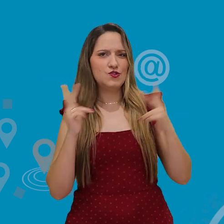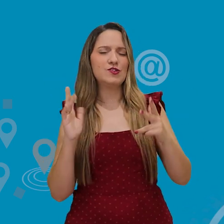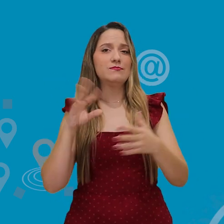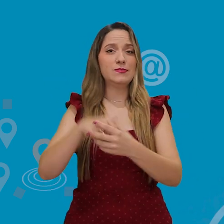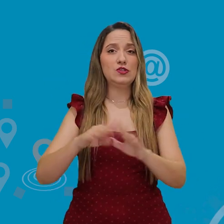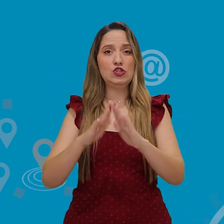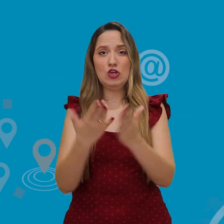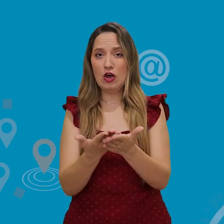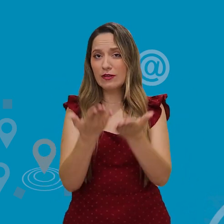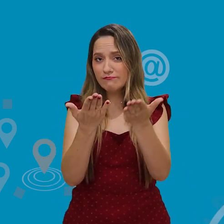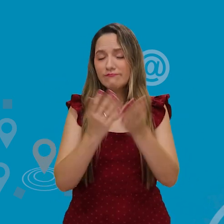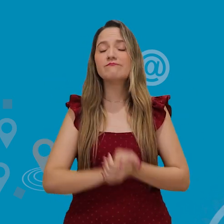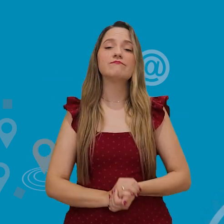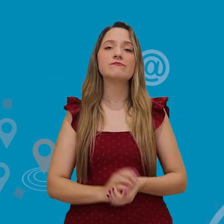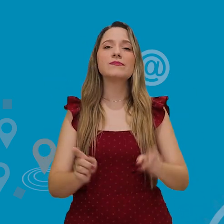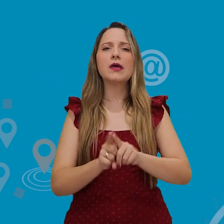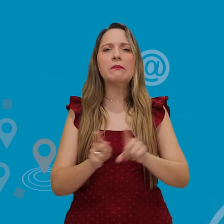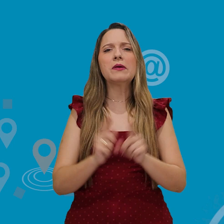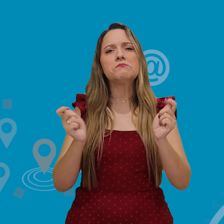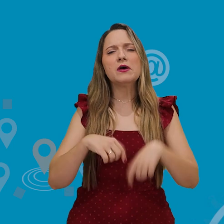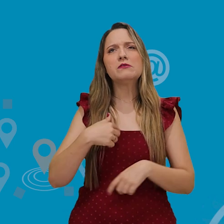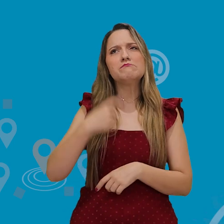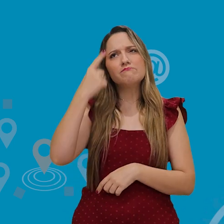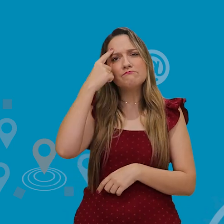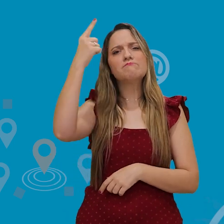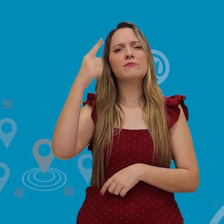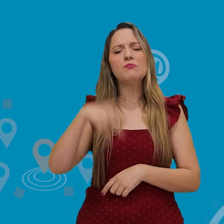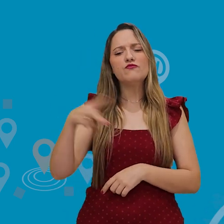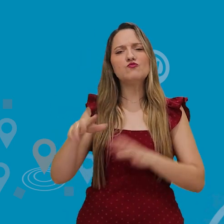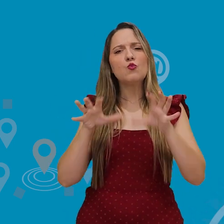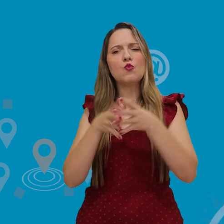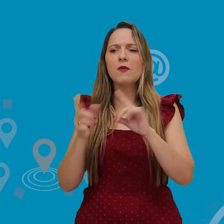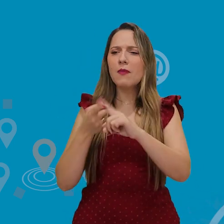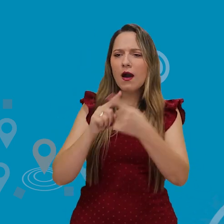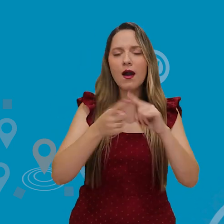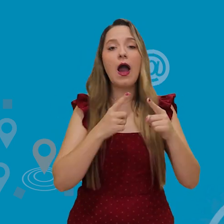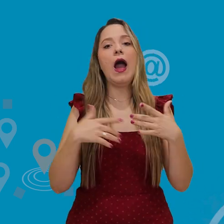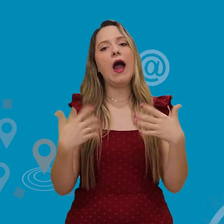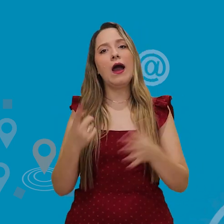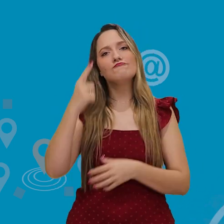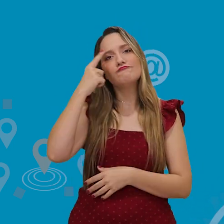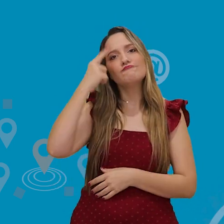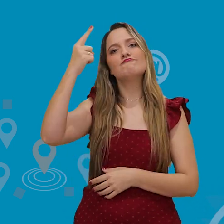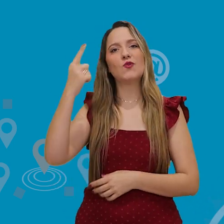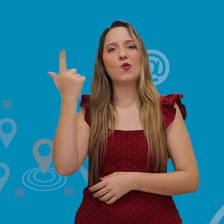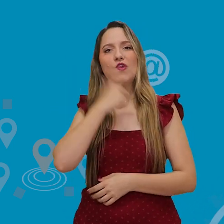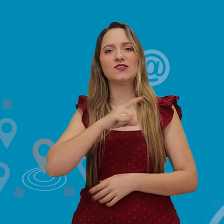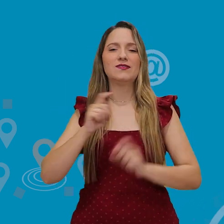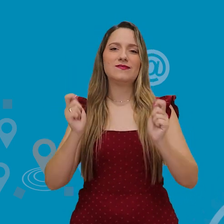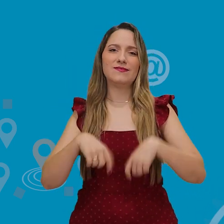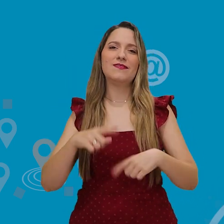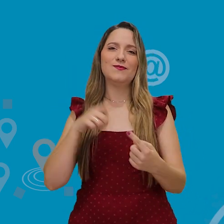possa surtir um pouco mais de ideias, né, entre os professores, né, para que a gente consiga